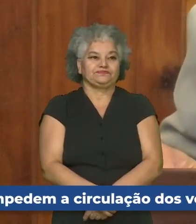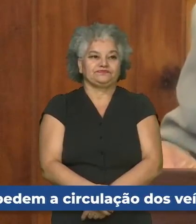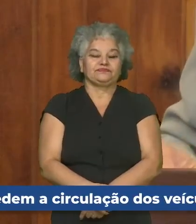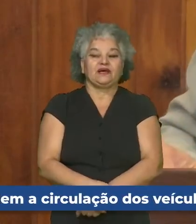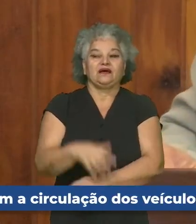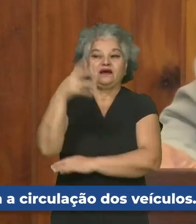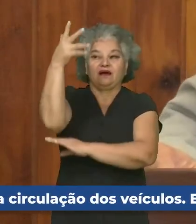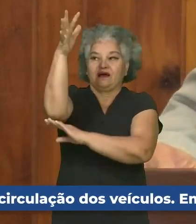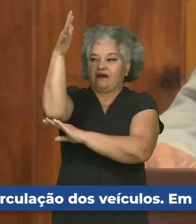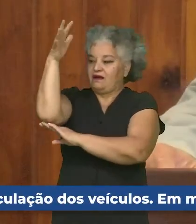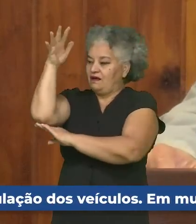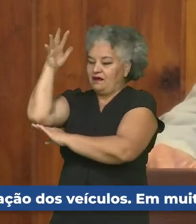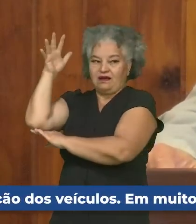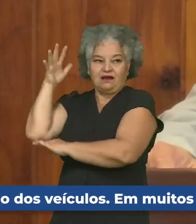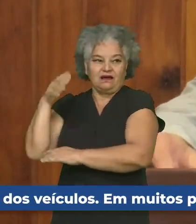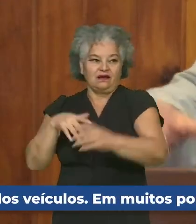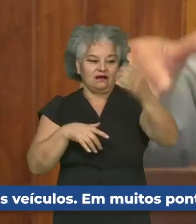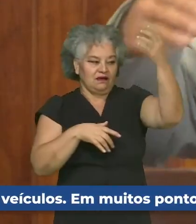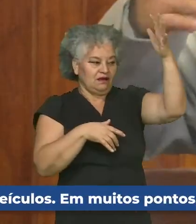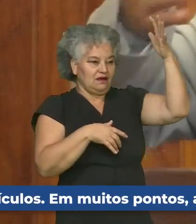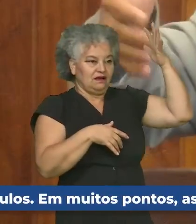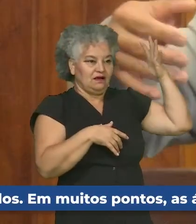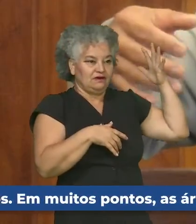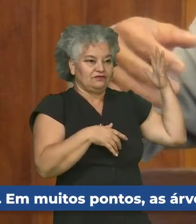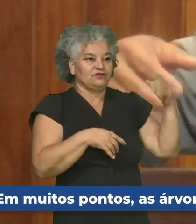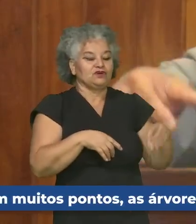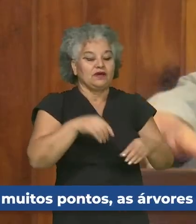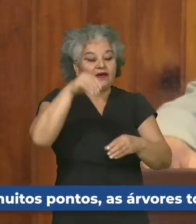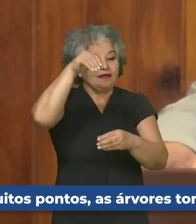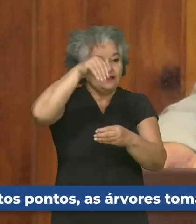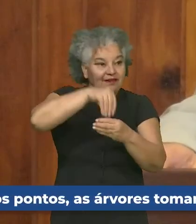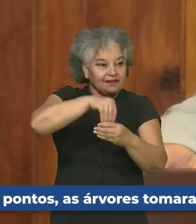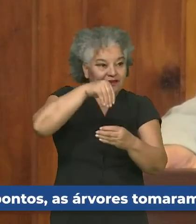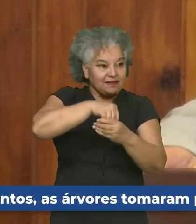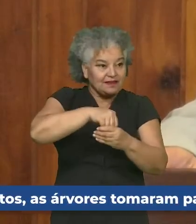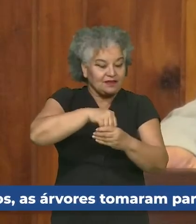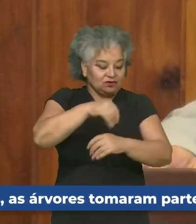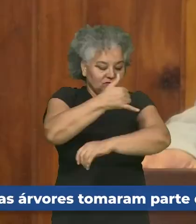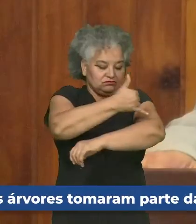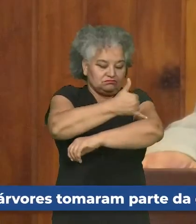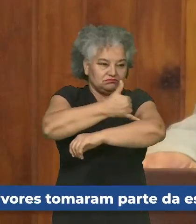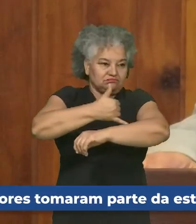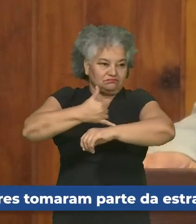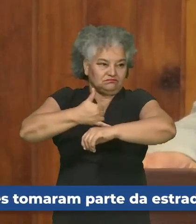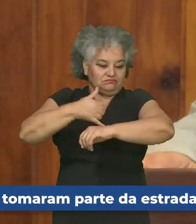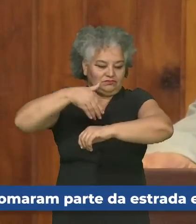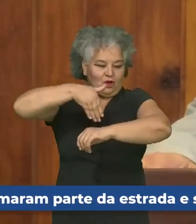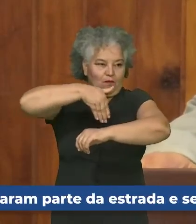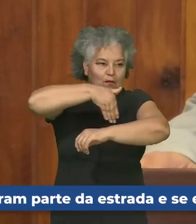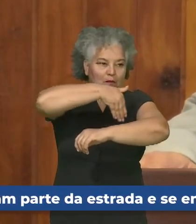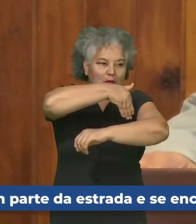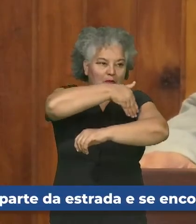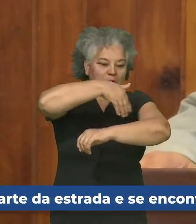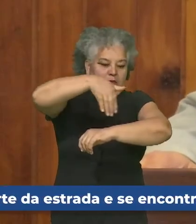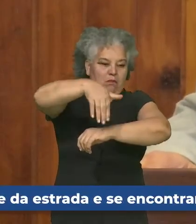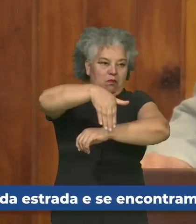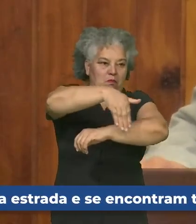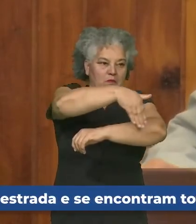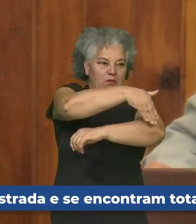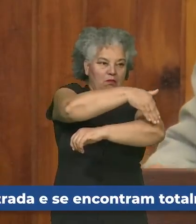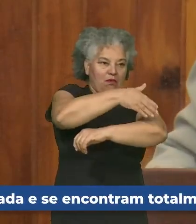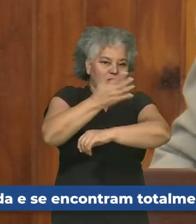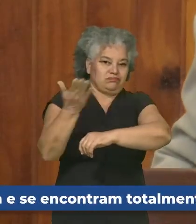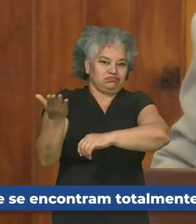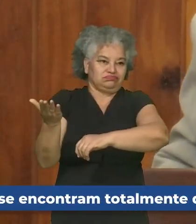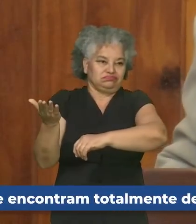essas ramificações, então, praticamente estão dentro dessa área de trânsito dessas rodovias, então, dessa estrada, perdão.